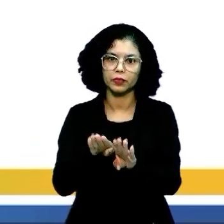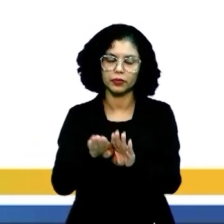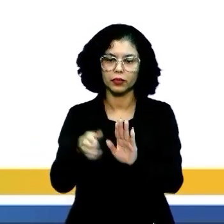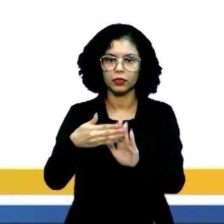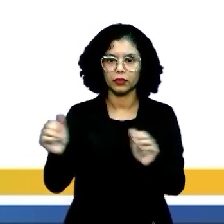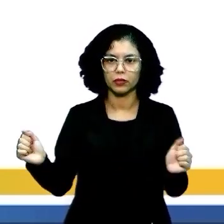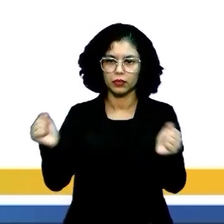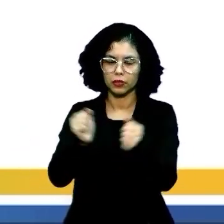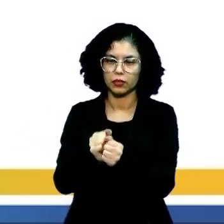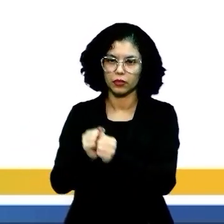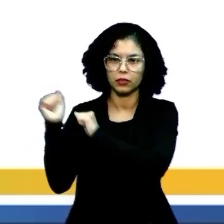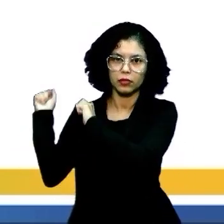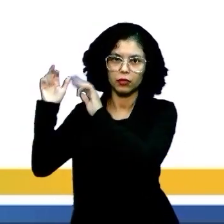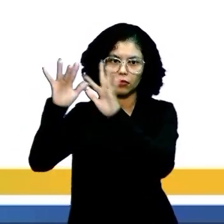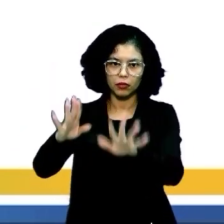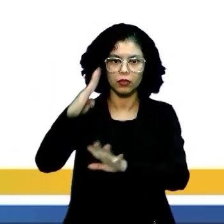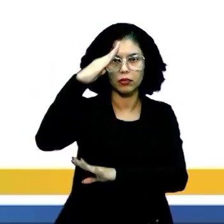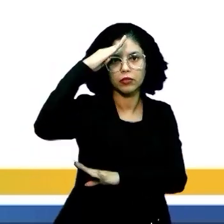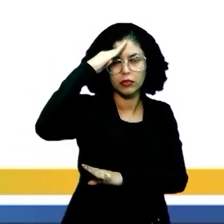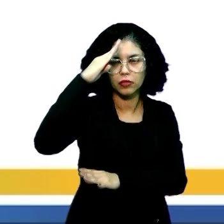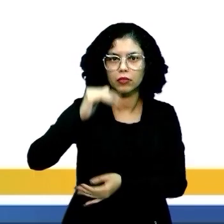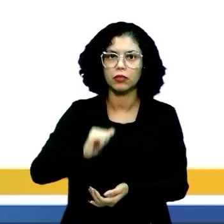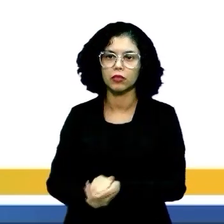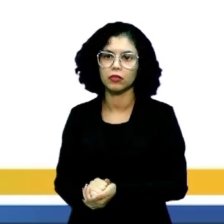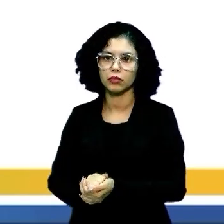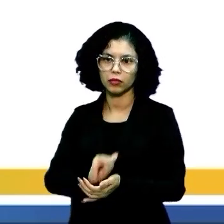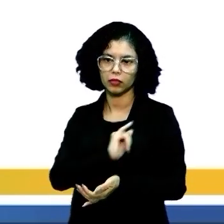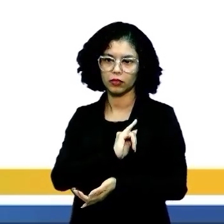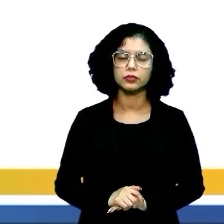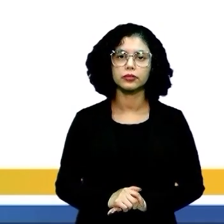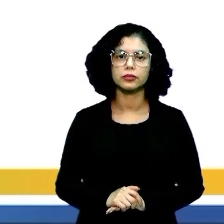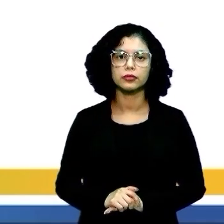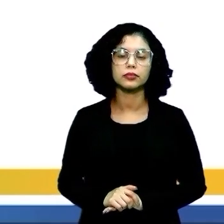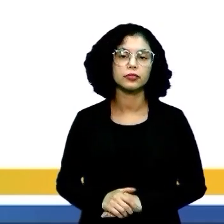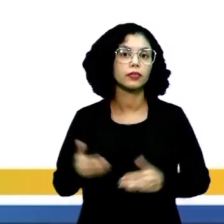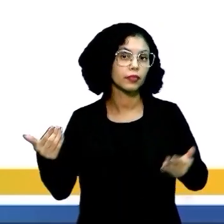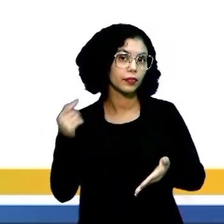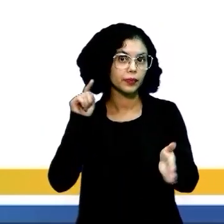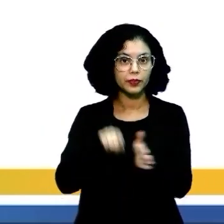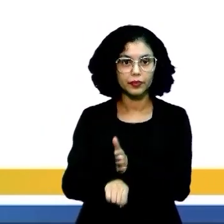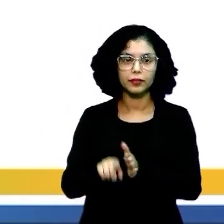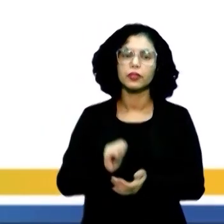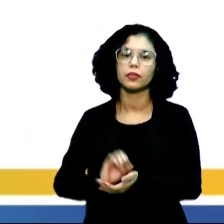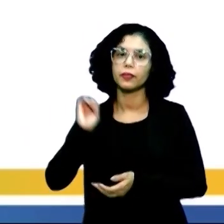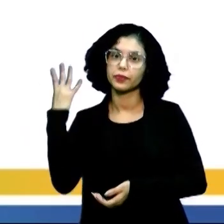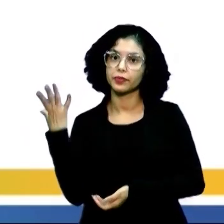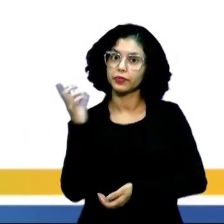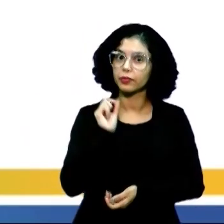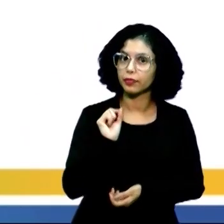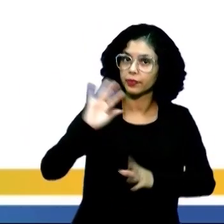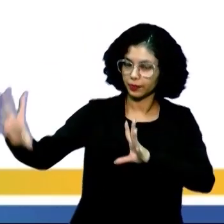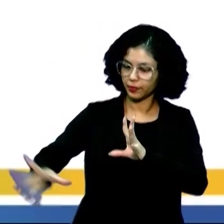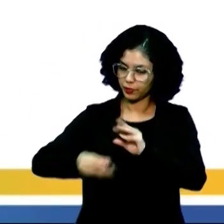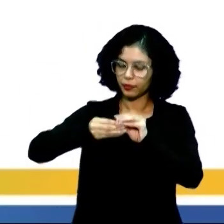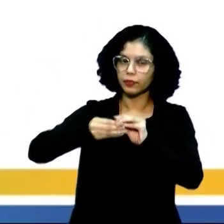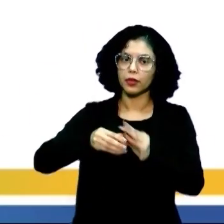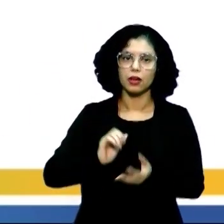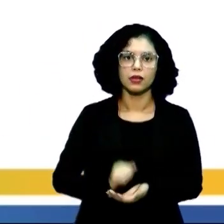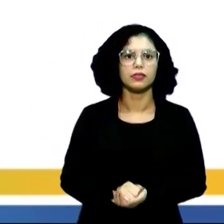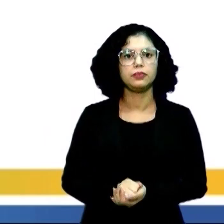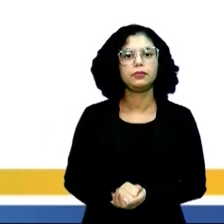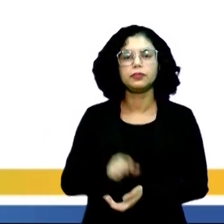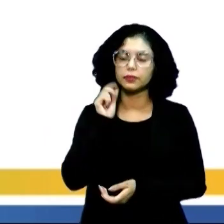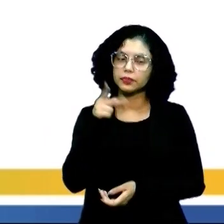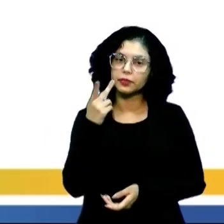para que juntos promovessem uma invasão militar do Iraque. Vamos à pergunta, nesse caso é uma complementação. Então